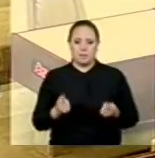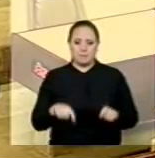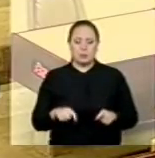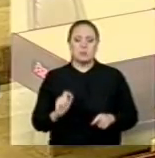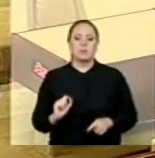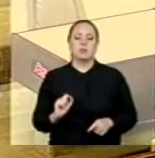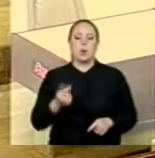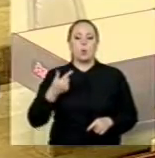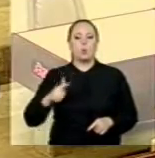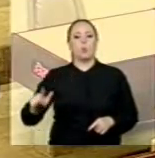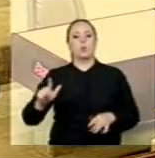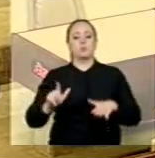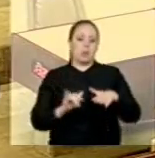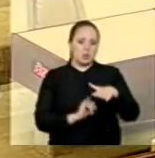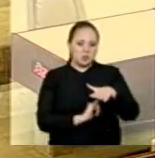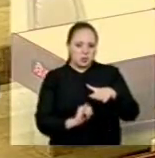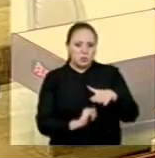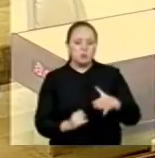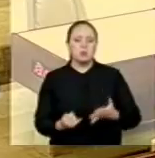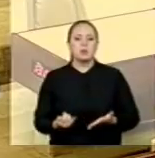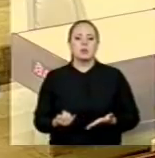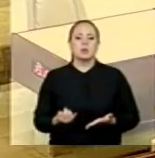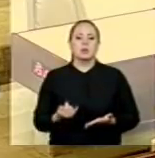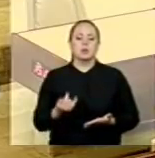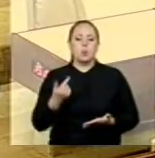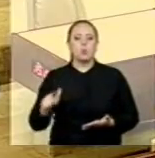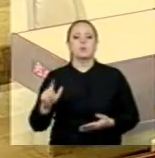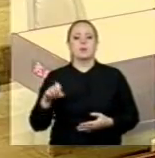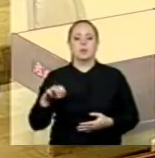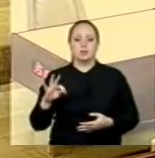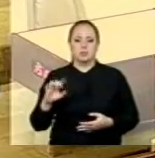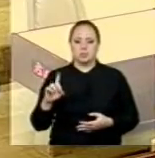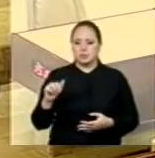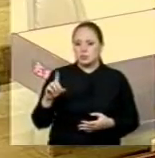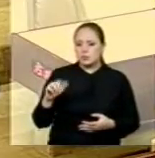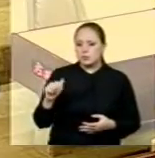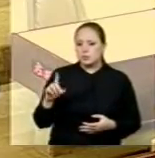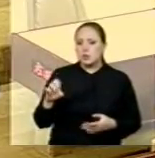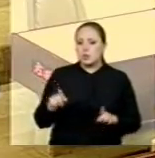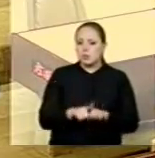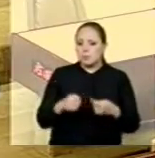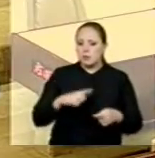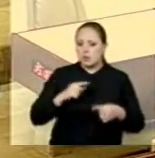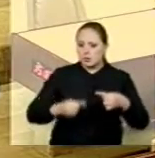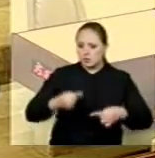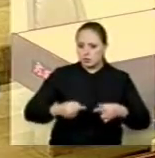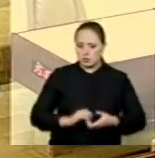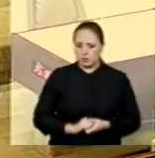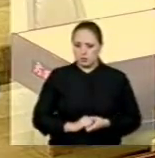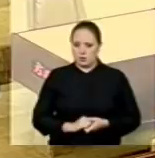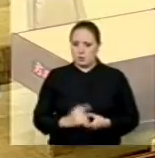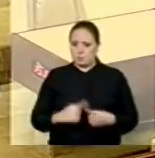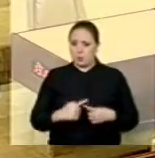que outras entidades, a outras entidades, também seja dado esse tipo de discussão, porque a defesa do Poder